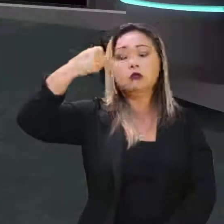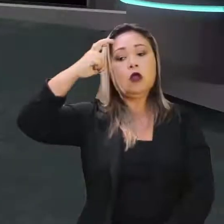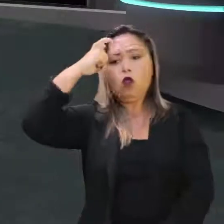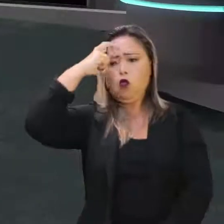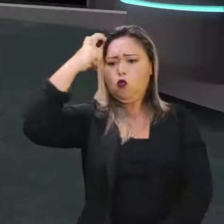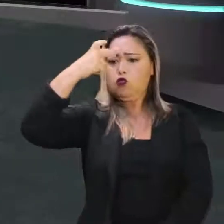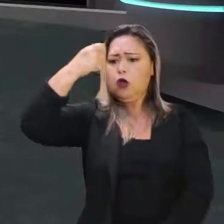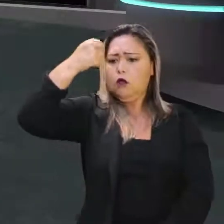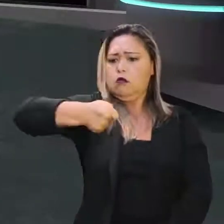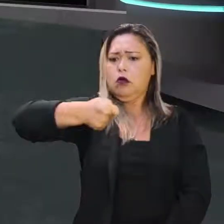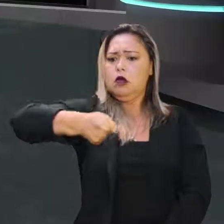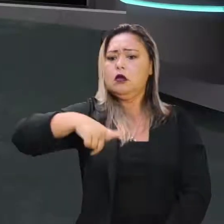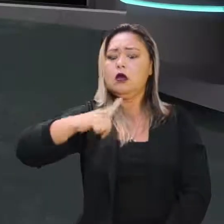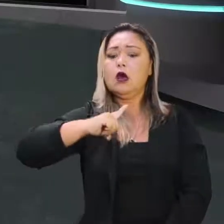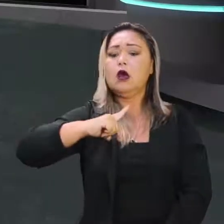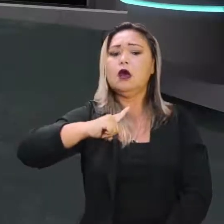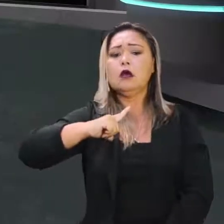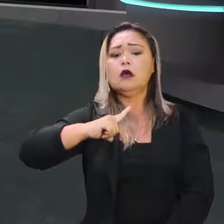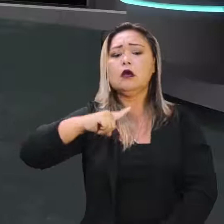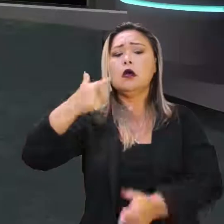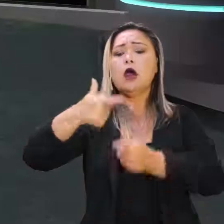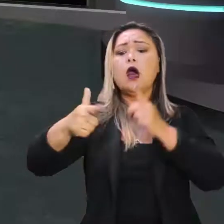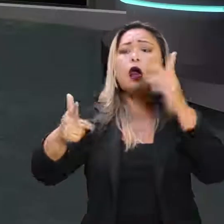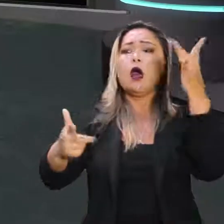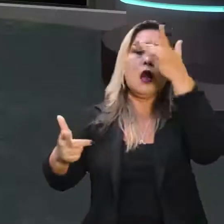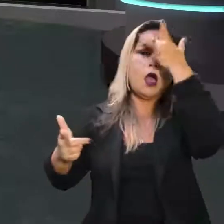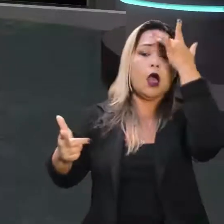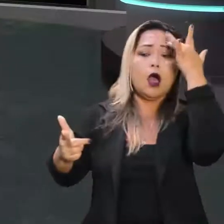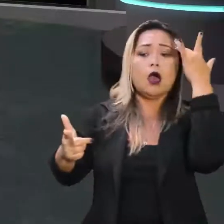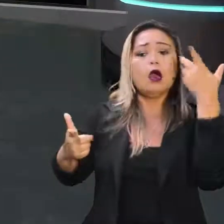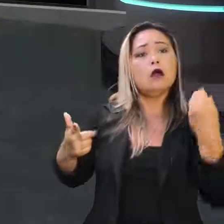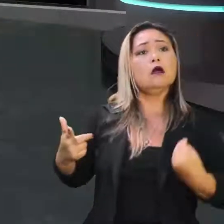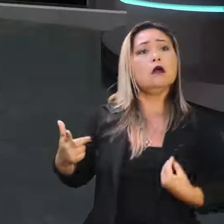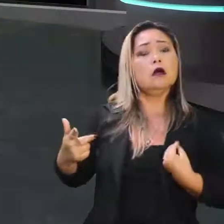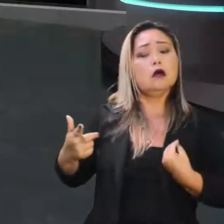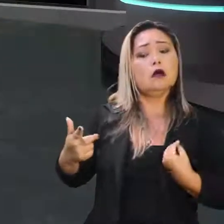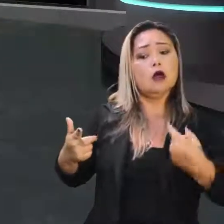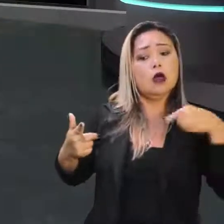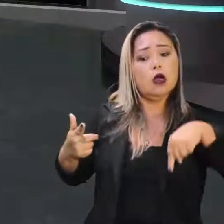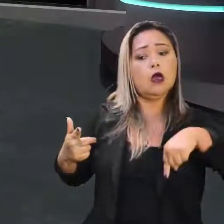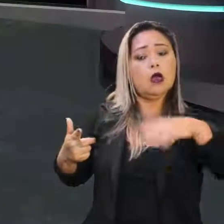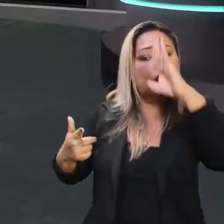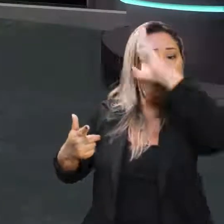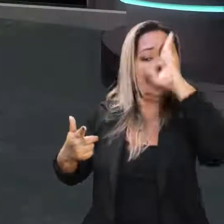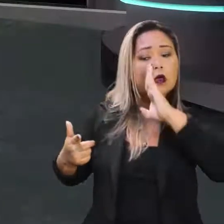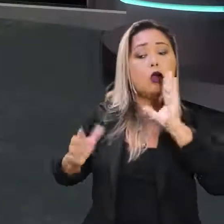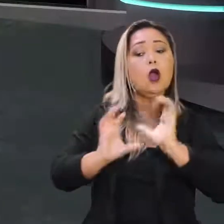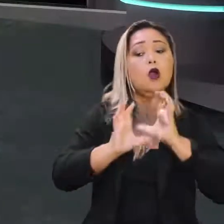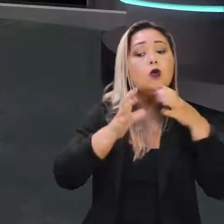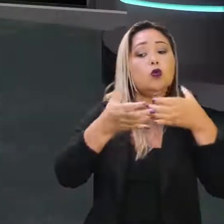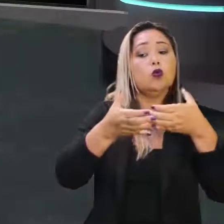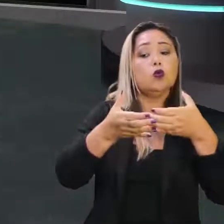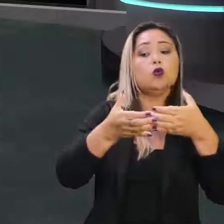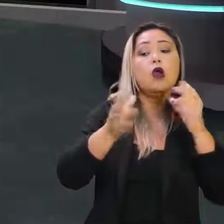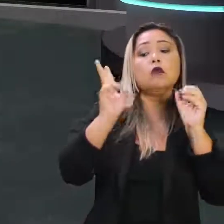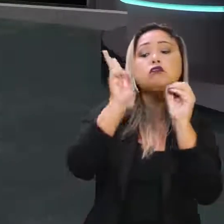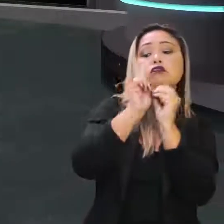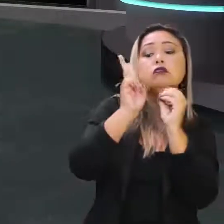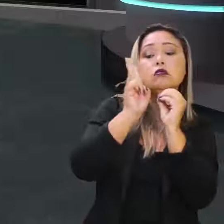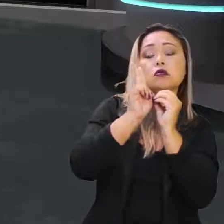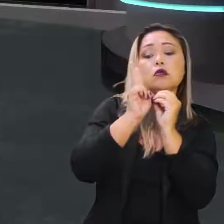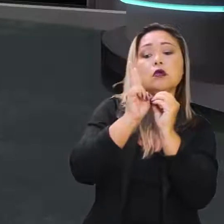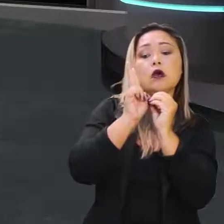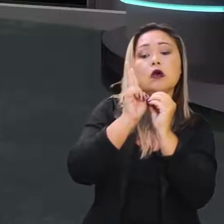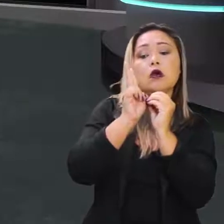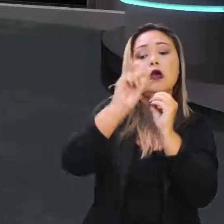né? Era um impacto muito grande, porque as pessoas que aqui viviam eram as comunidades indígenas,